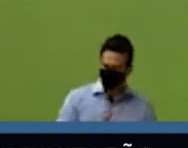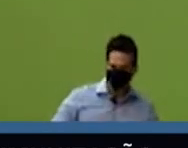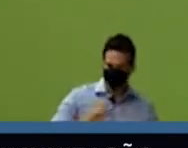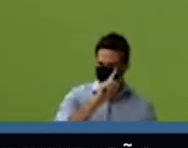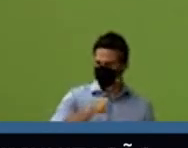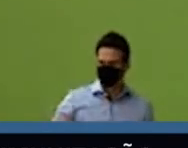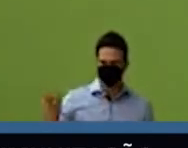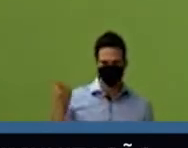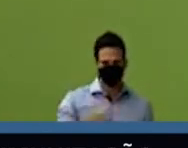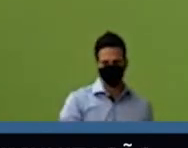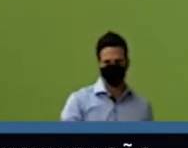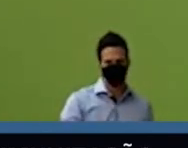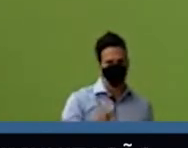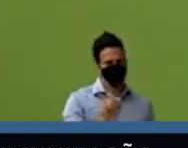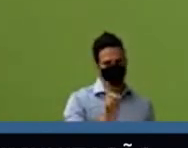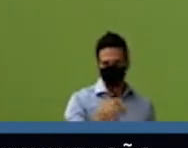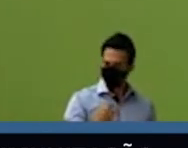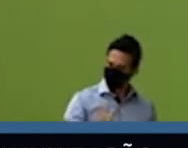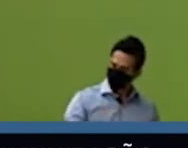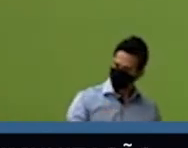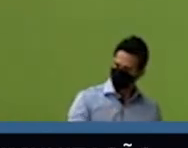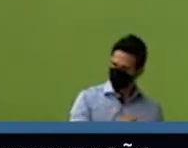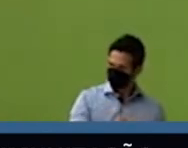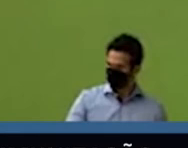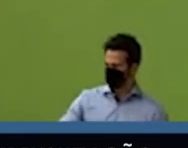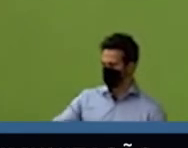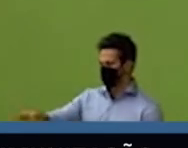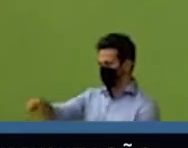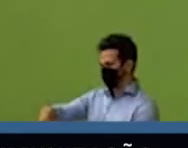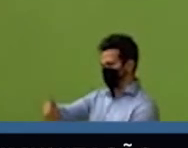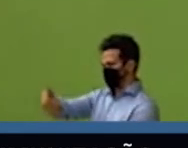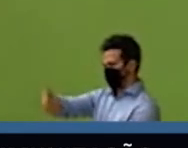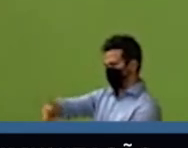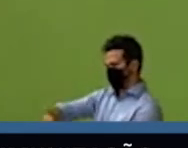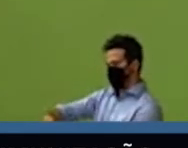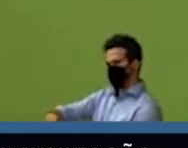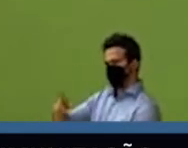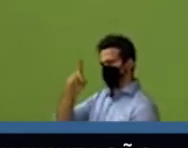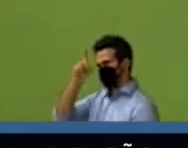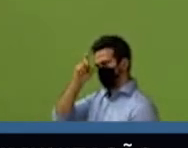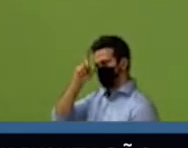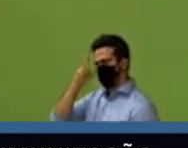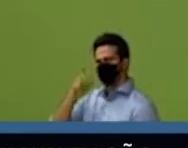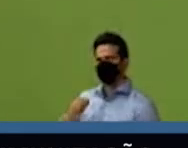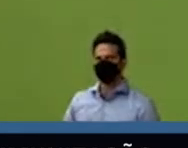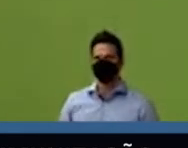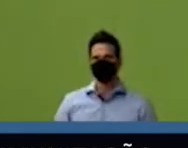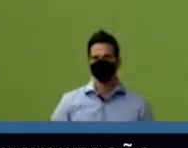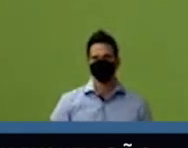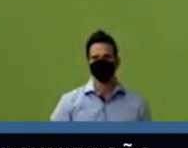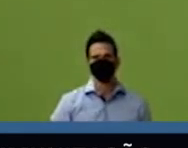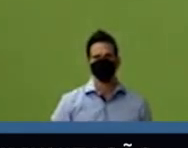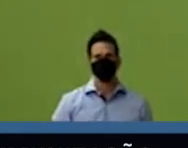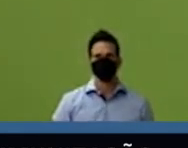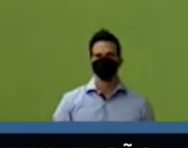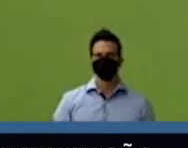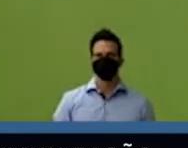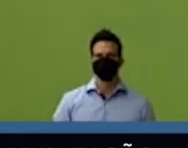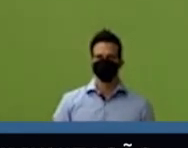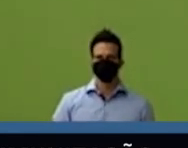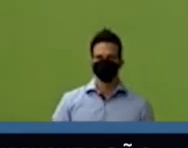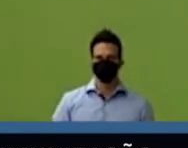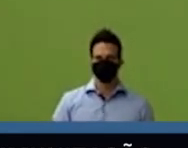contaminadas o parem leitos clínicos o leite de UTI e também a possibilidade